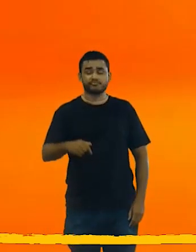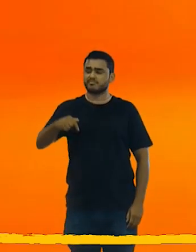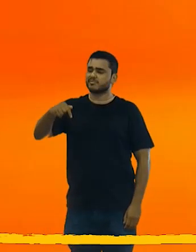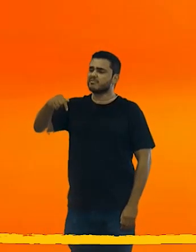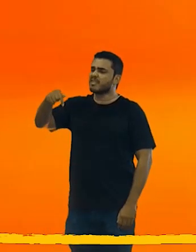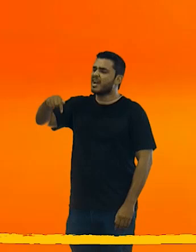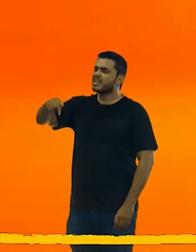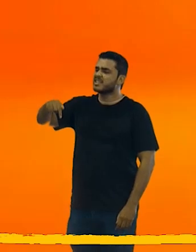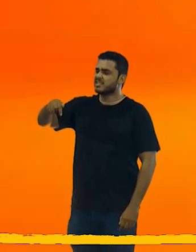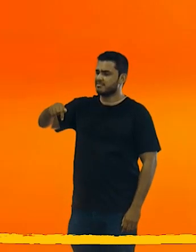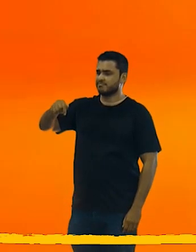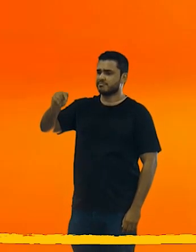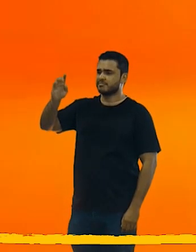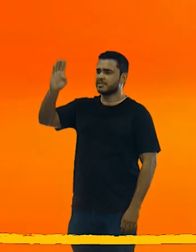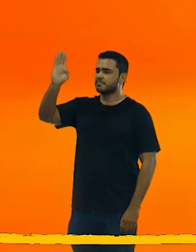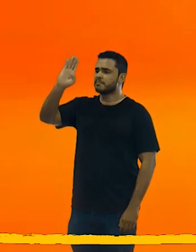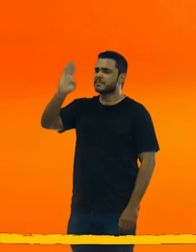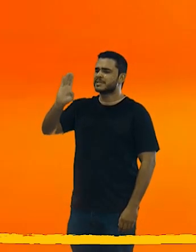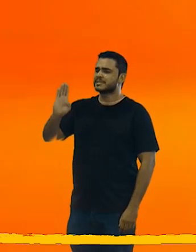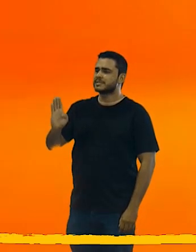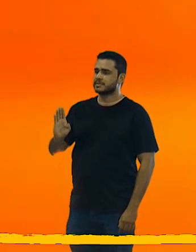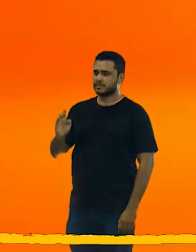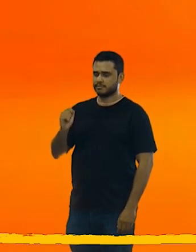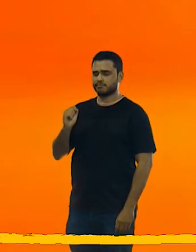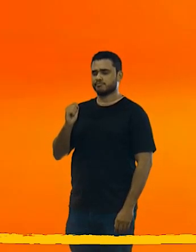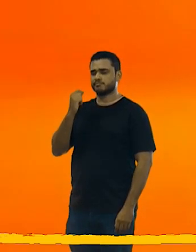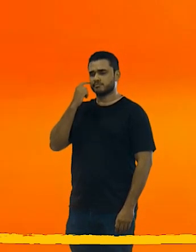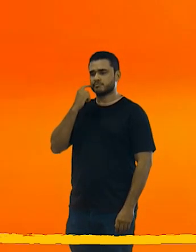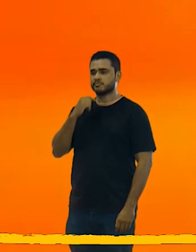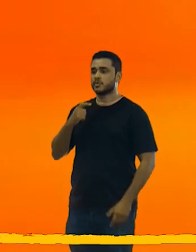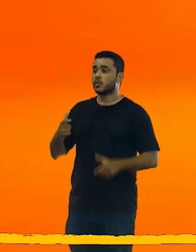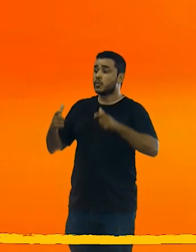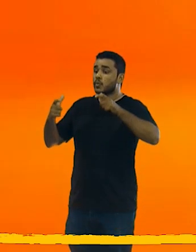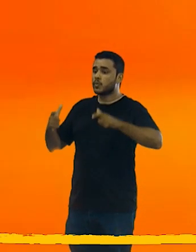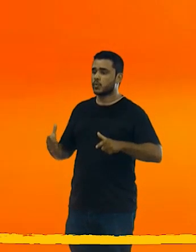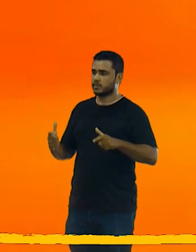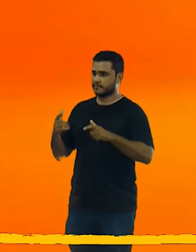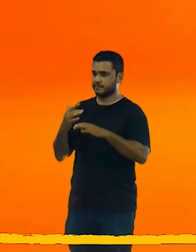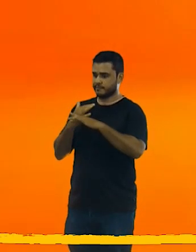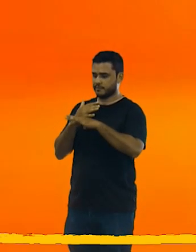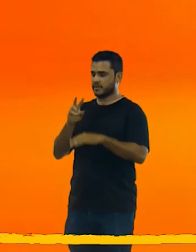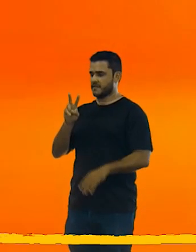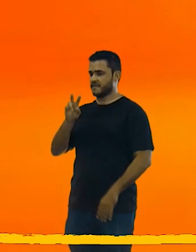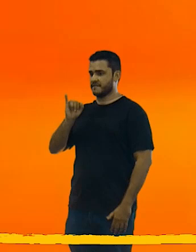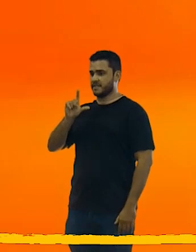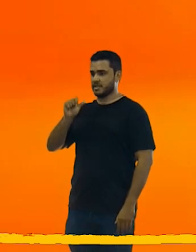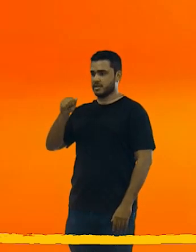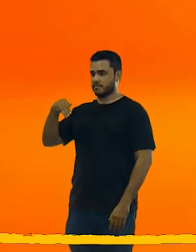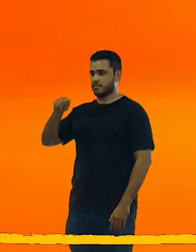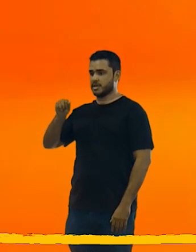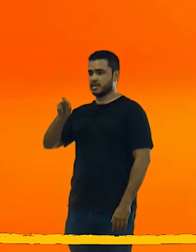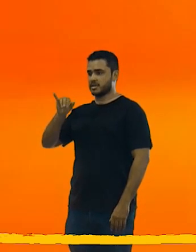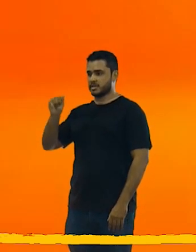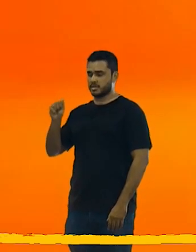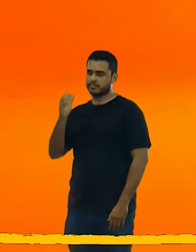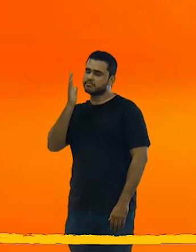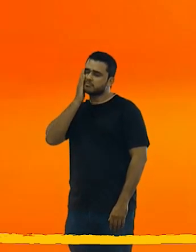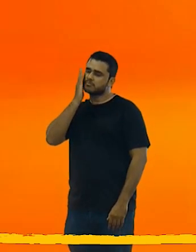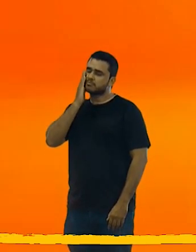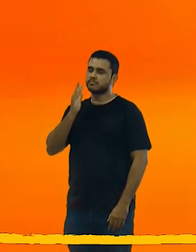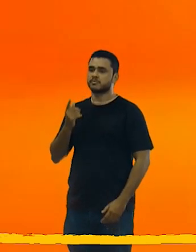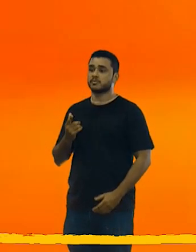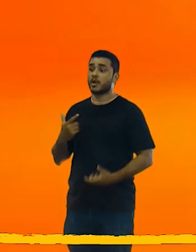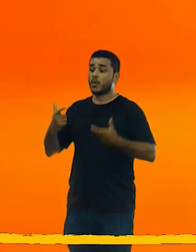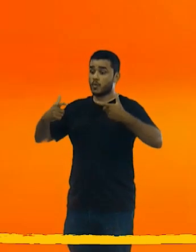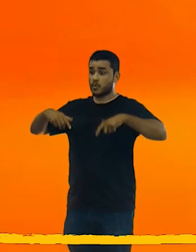campo. Vila Maria é hoje uma exportadora de trabalhadores. Empresários de Primavera do Leste, estado de